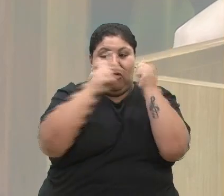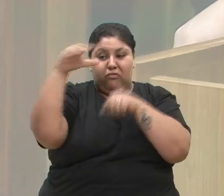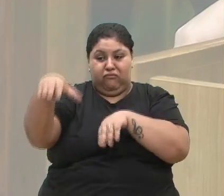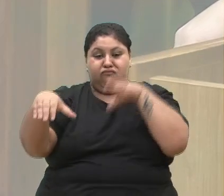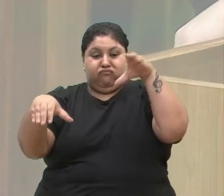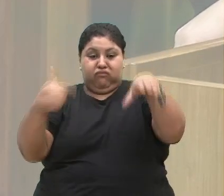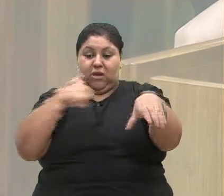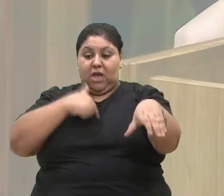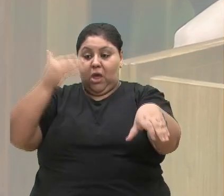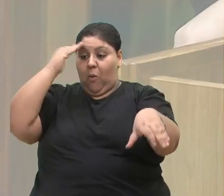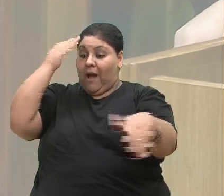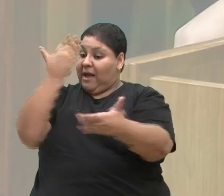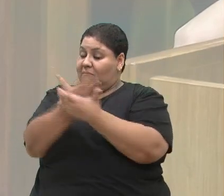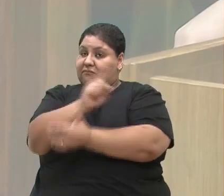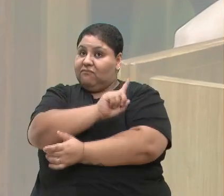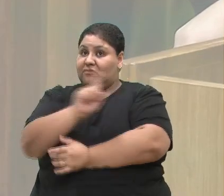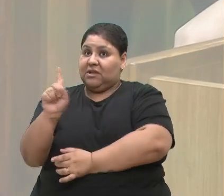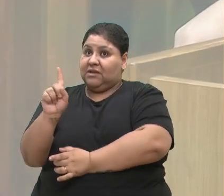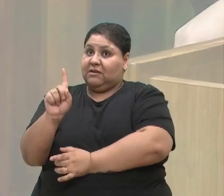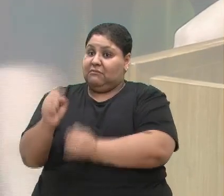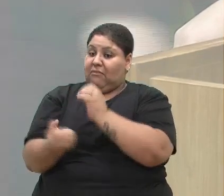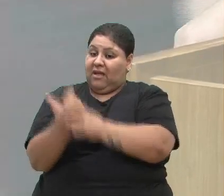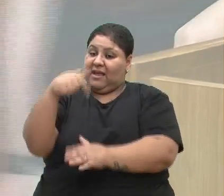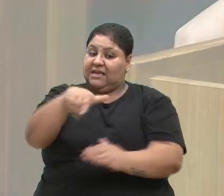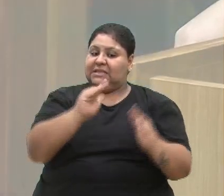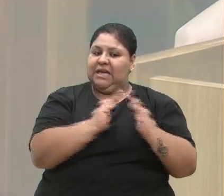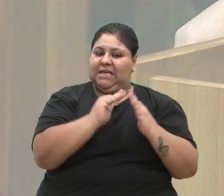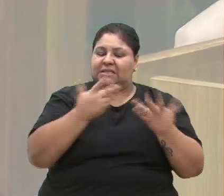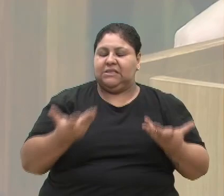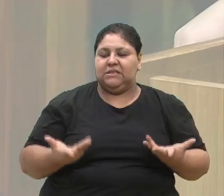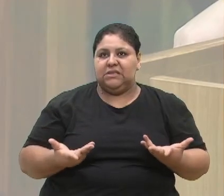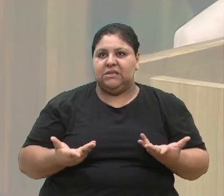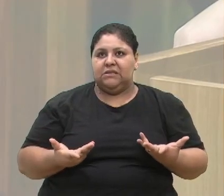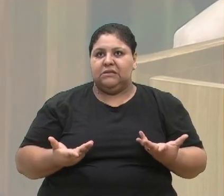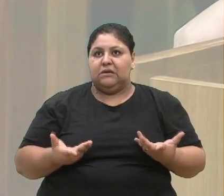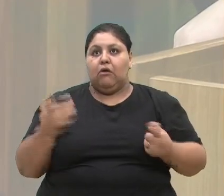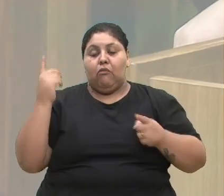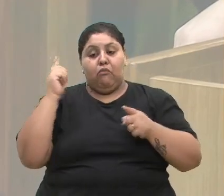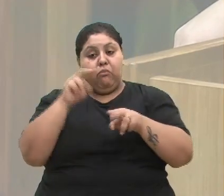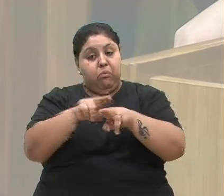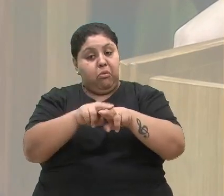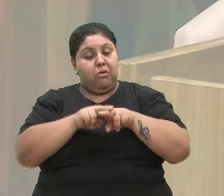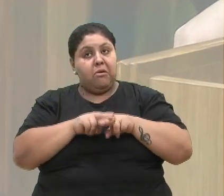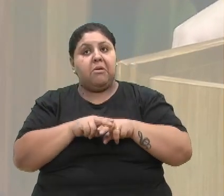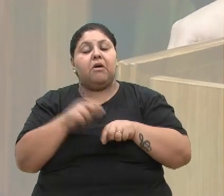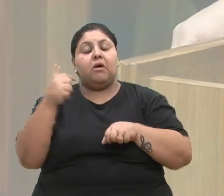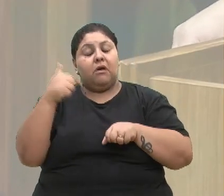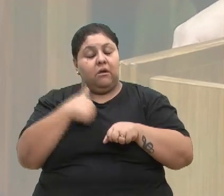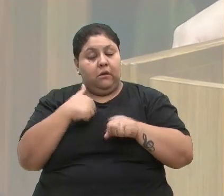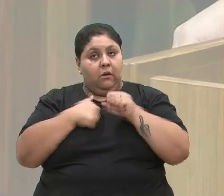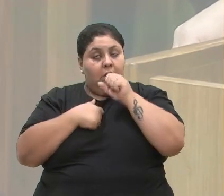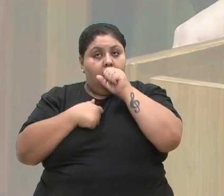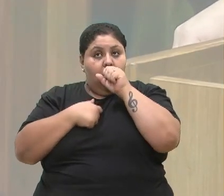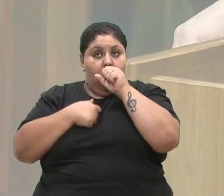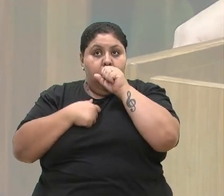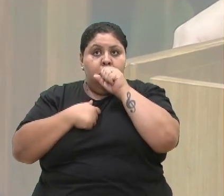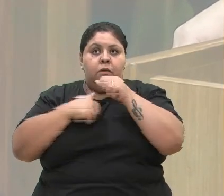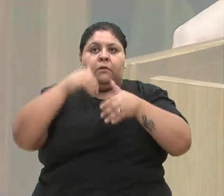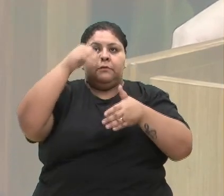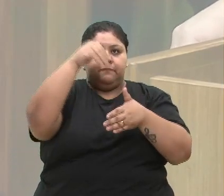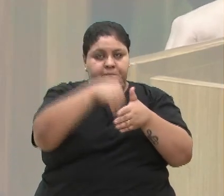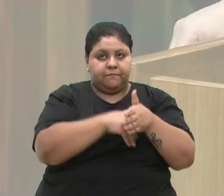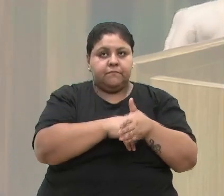meu entendimento, não devem mais existir nesta casa. Então, por estes motivos, com certeza, votarei,